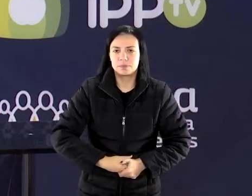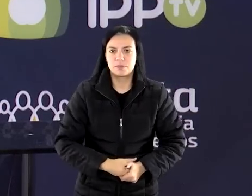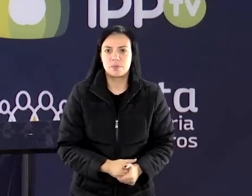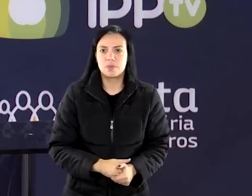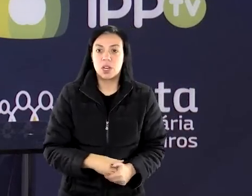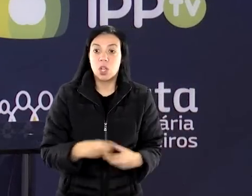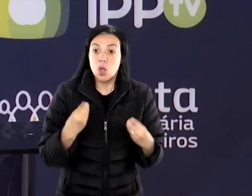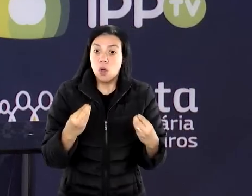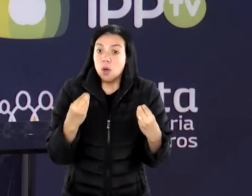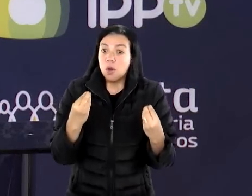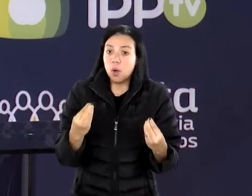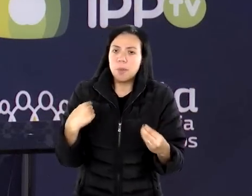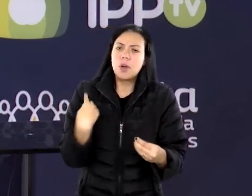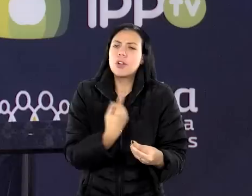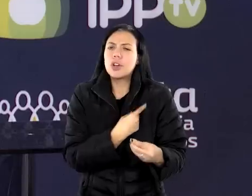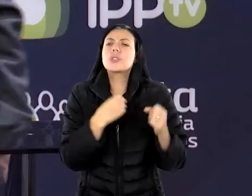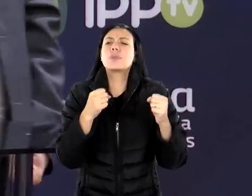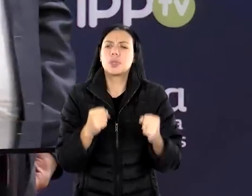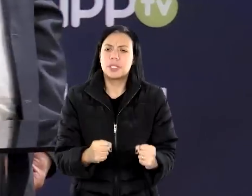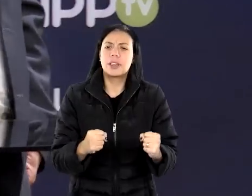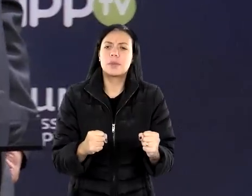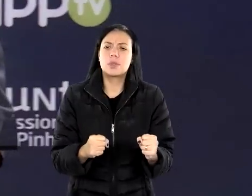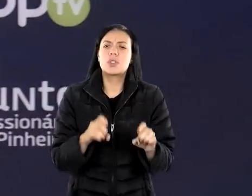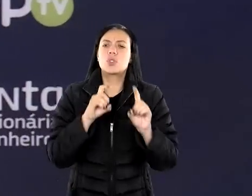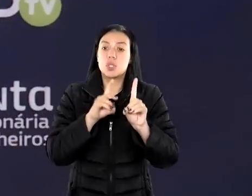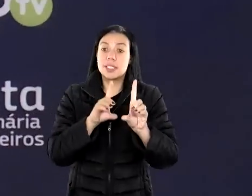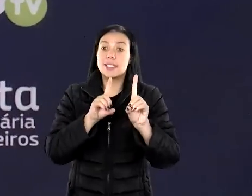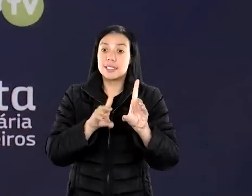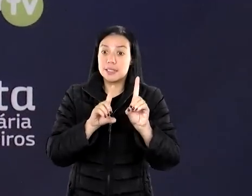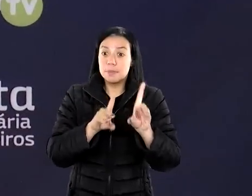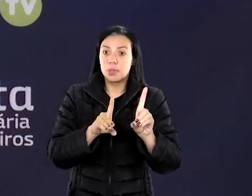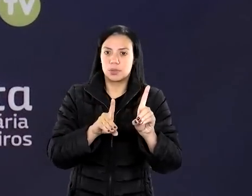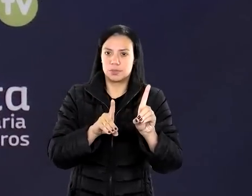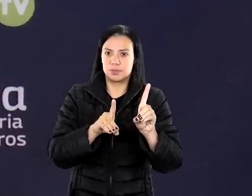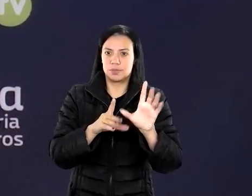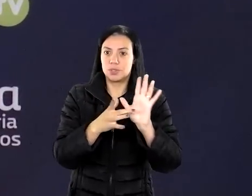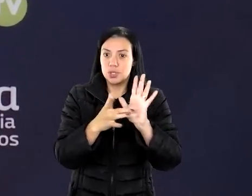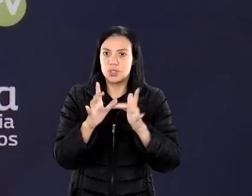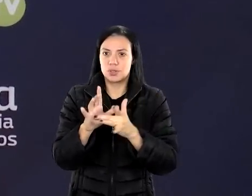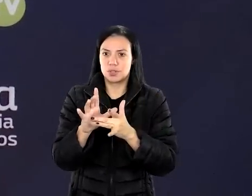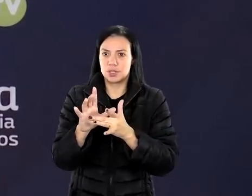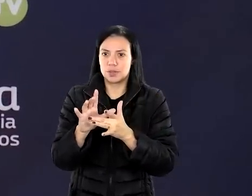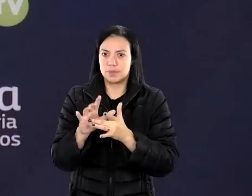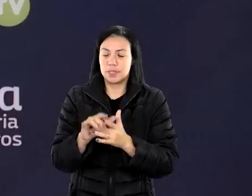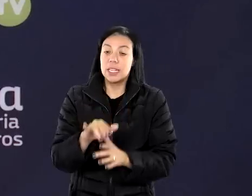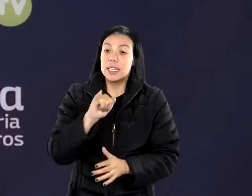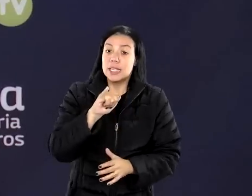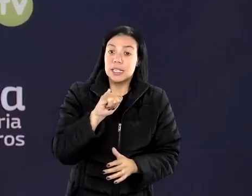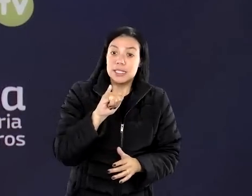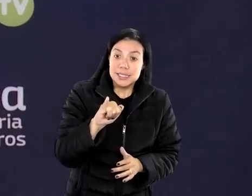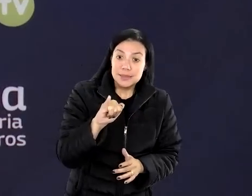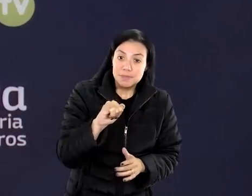é uma decisão pessoal. Se alguém o quê? Quer. Você não é obrigado.